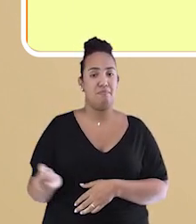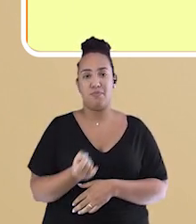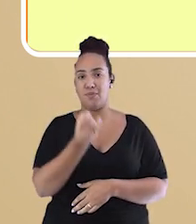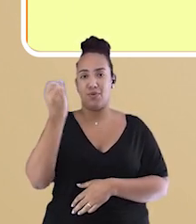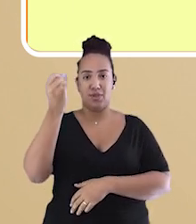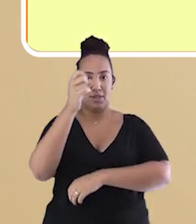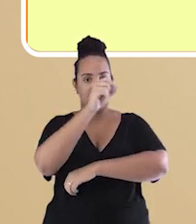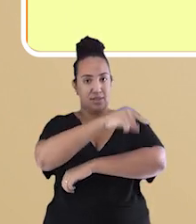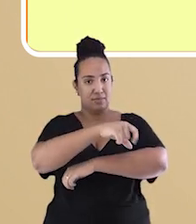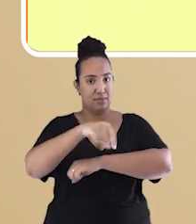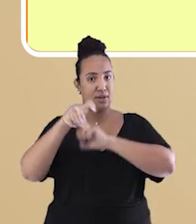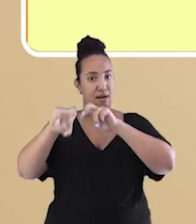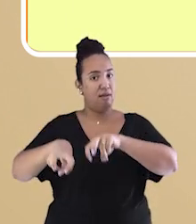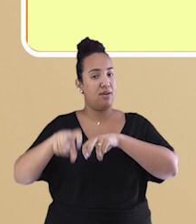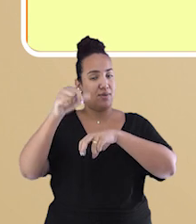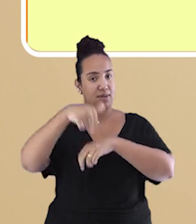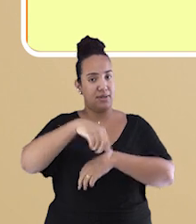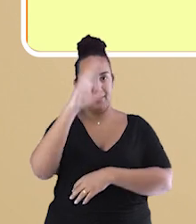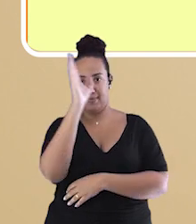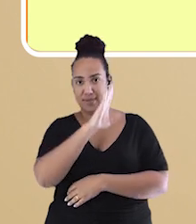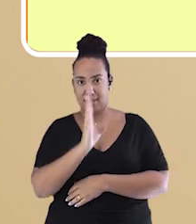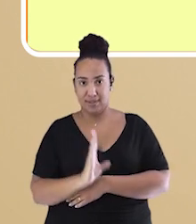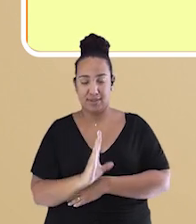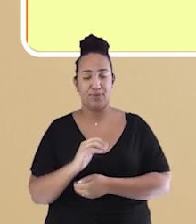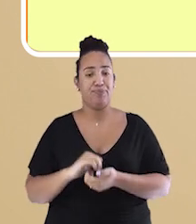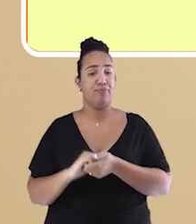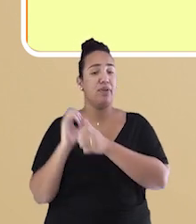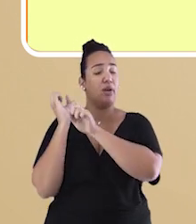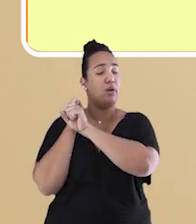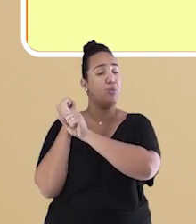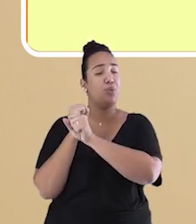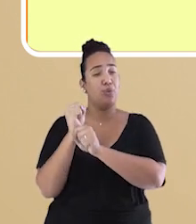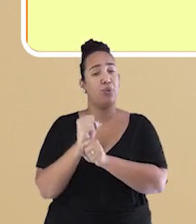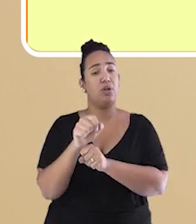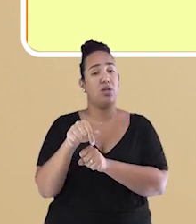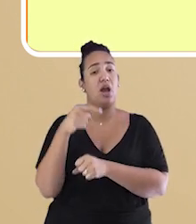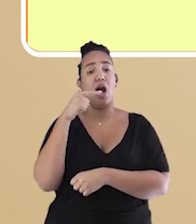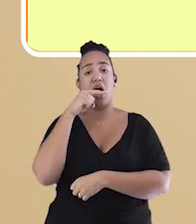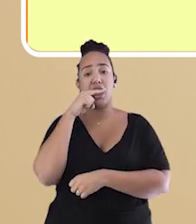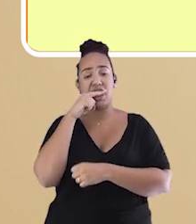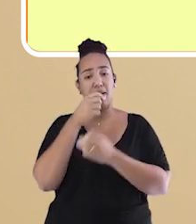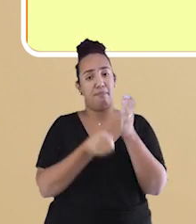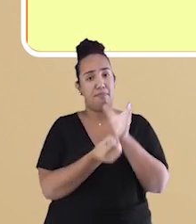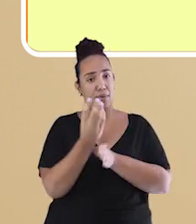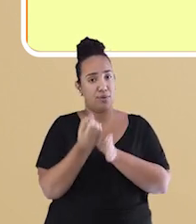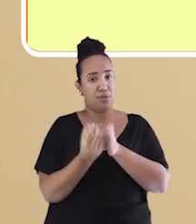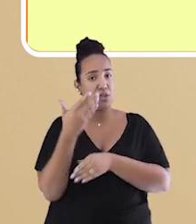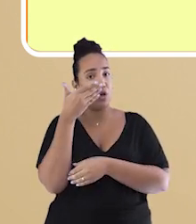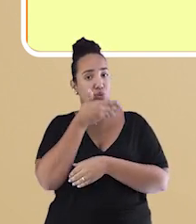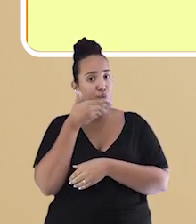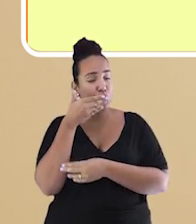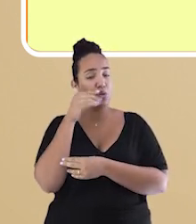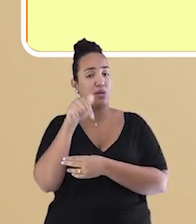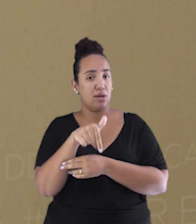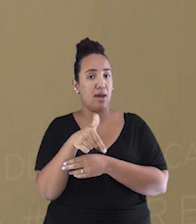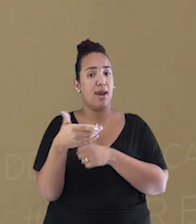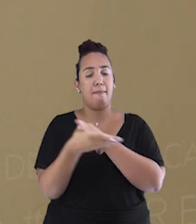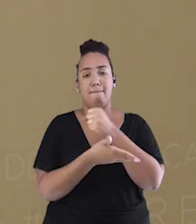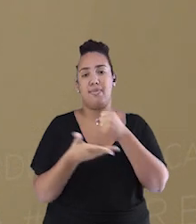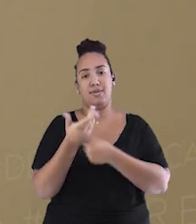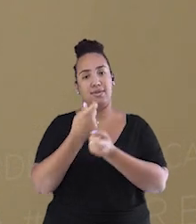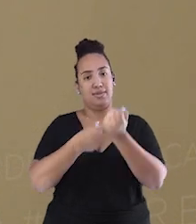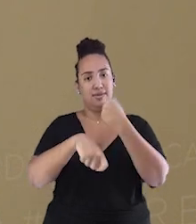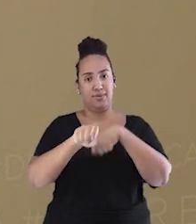e industrial do Brasil e durante muito tempo foi a base da economia colonial.